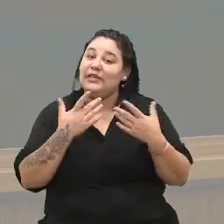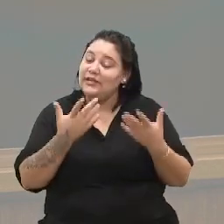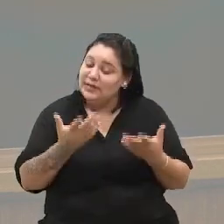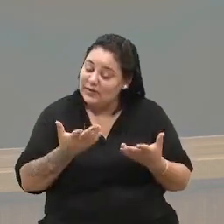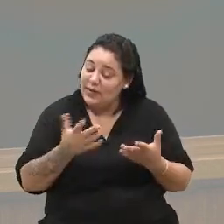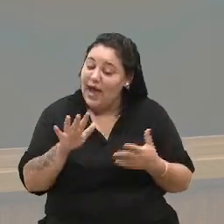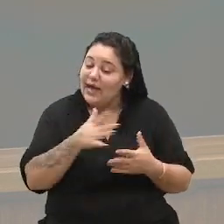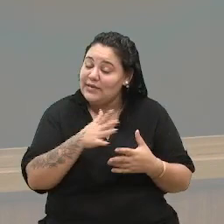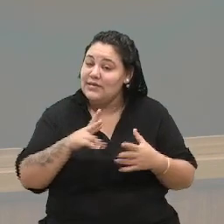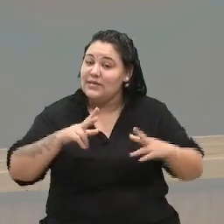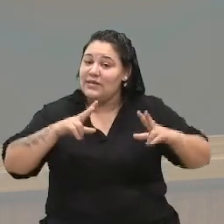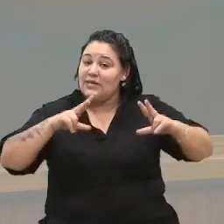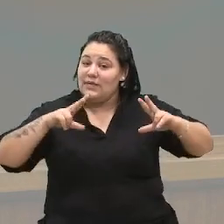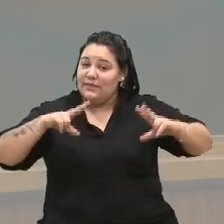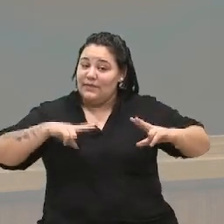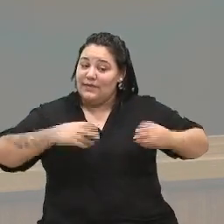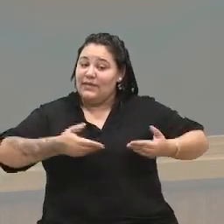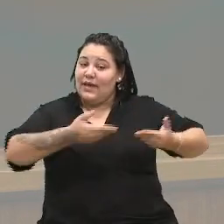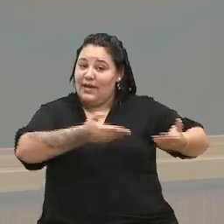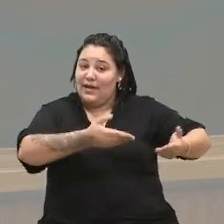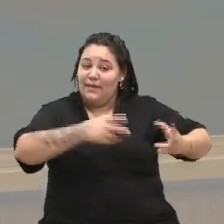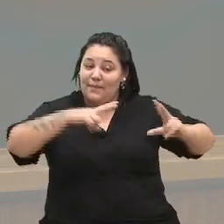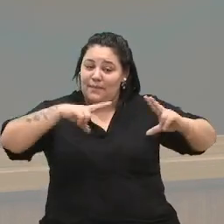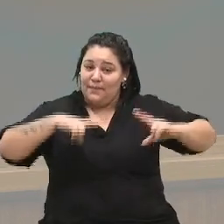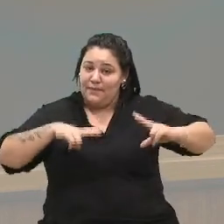às vezes nem tanto,